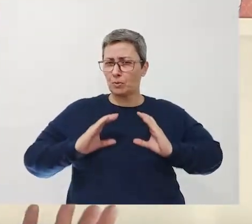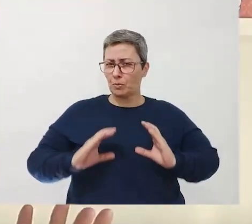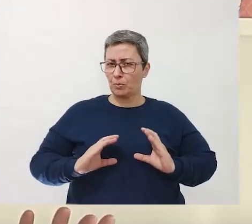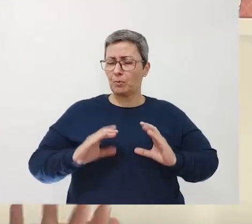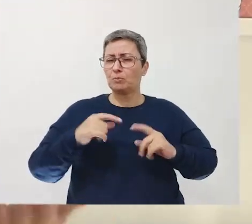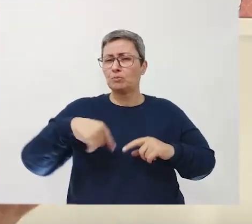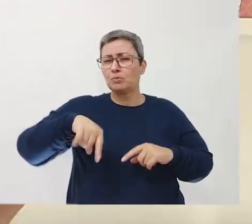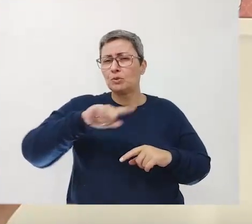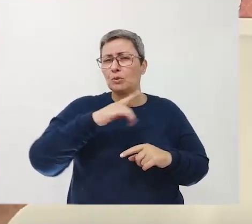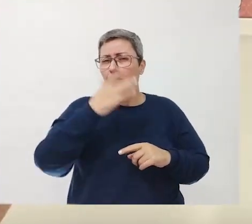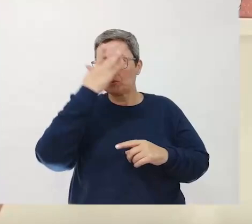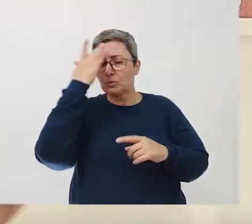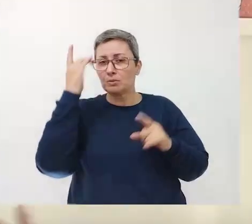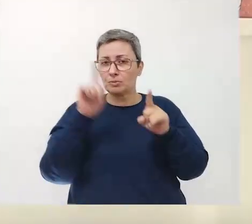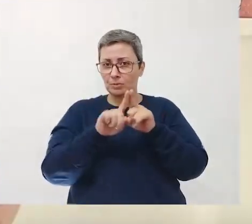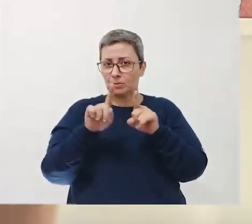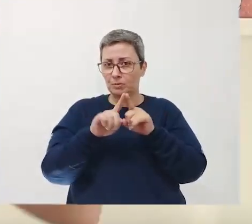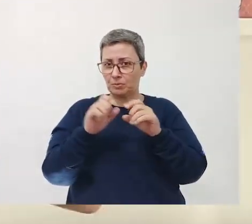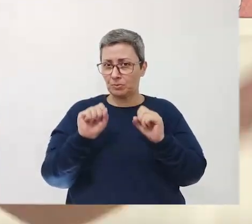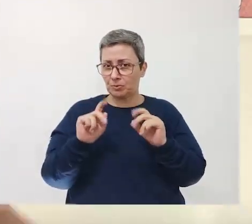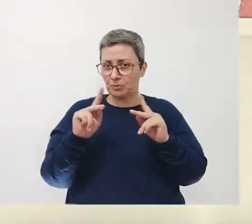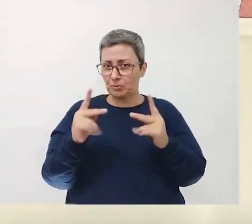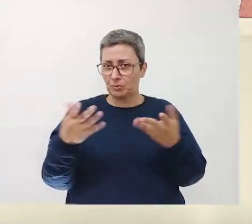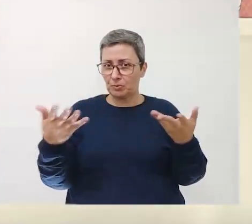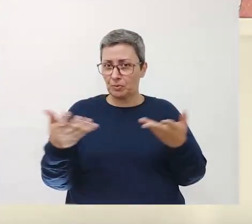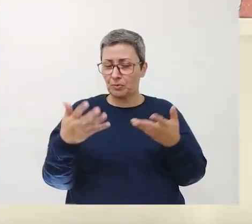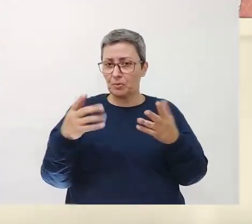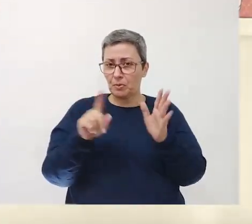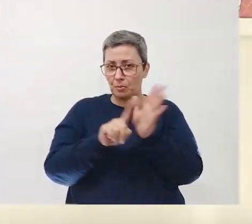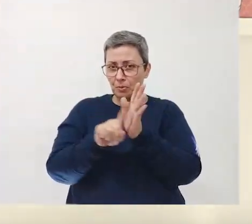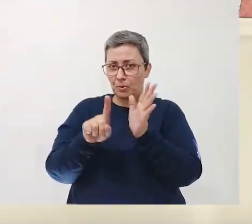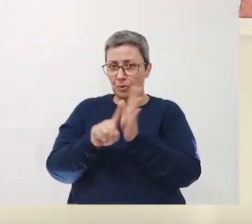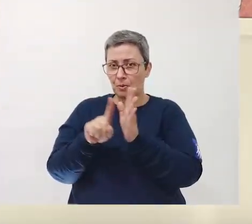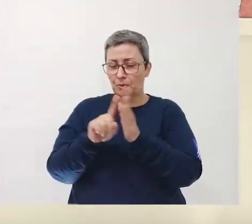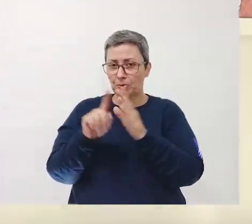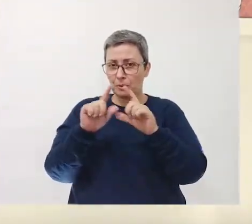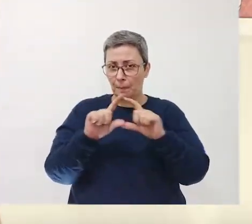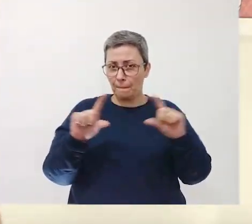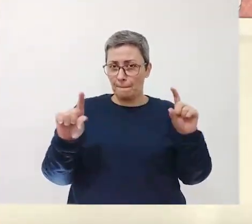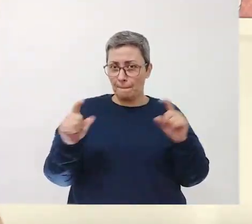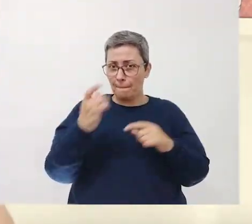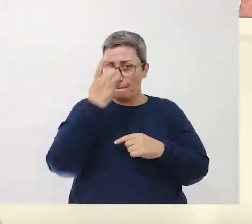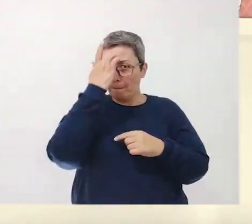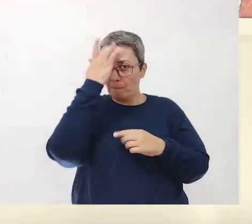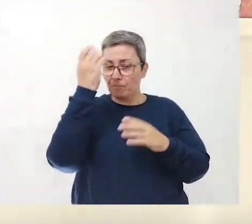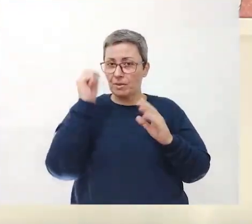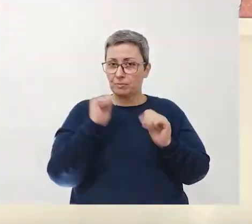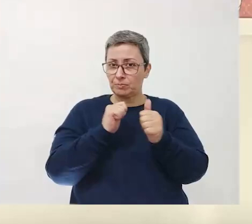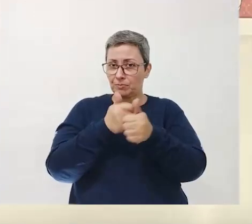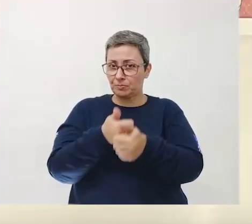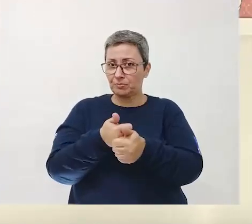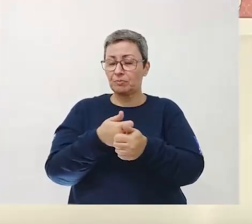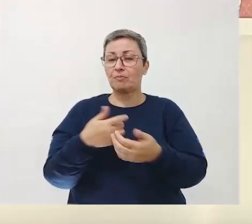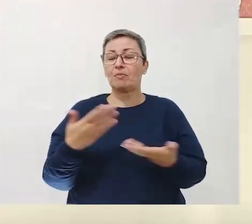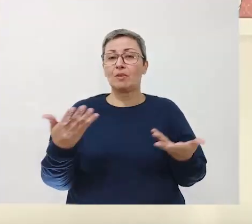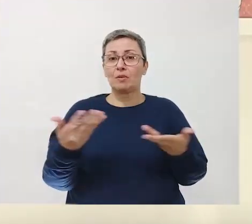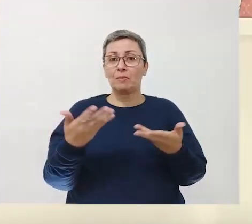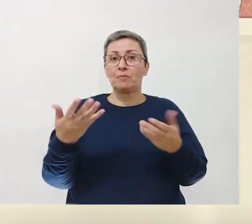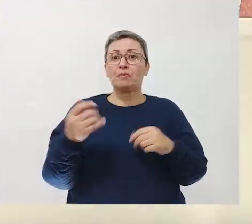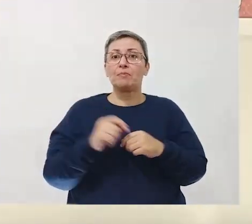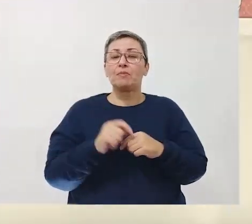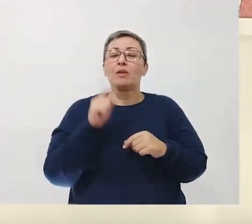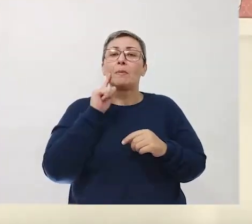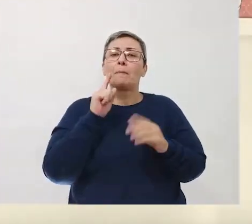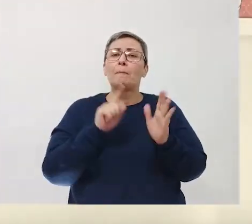a respeito do comportamento de vocês e de outras pessoas também, tá bom? Eu vou colocar as perguntas por escrito aí para facilitar